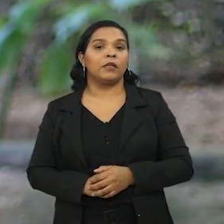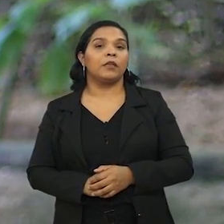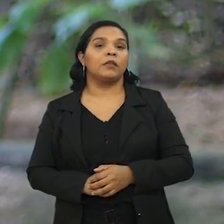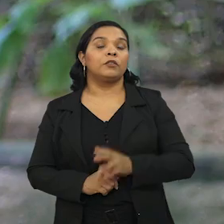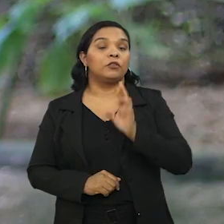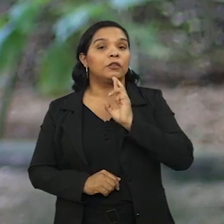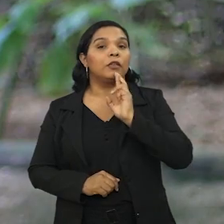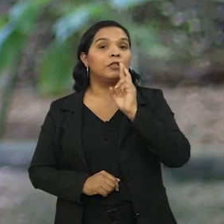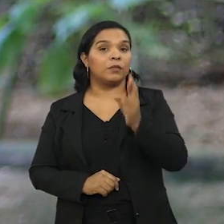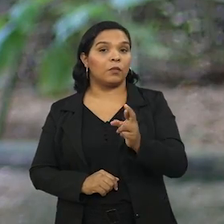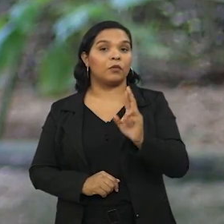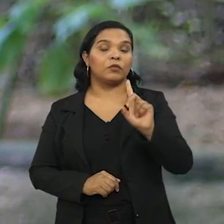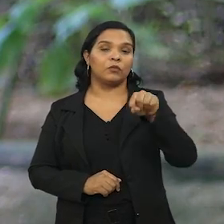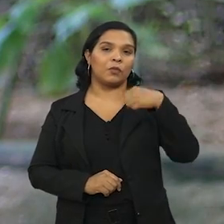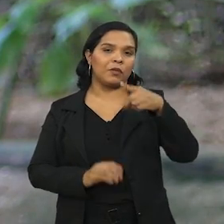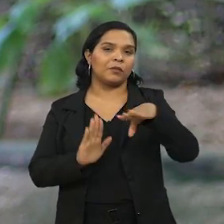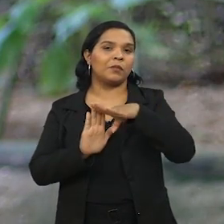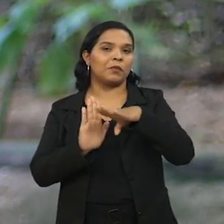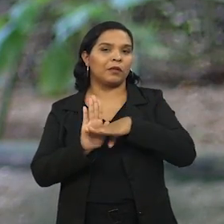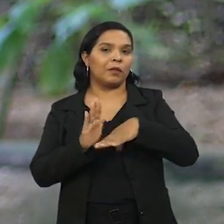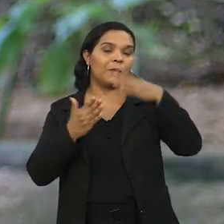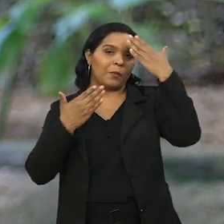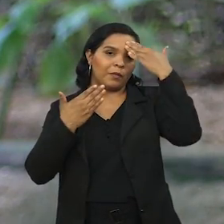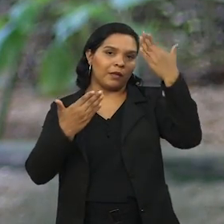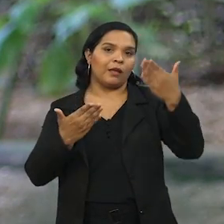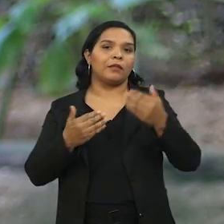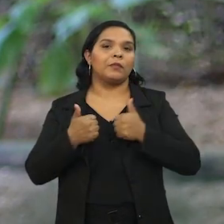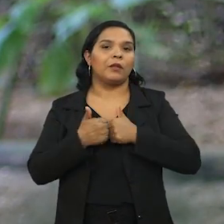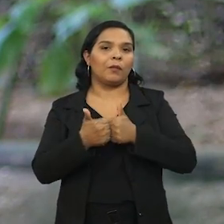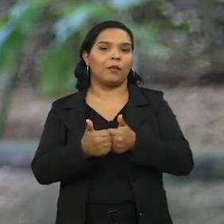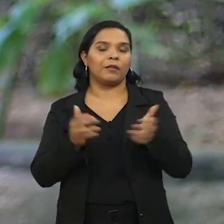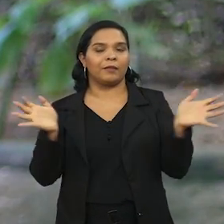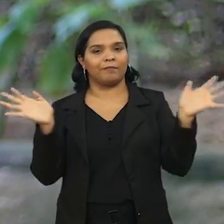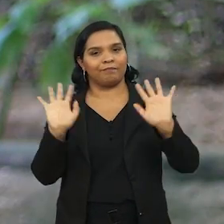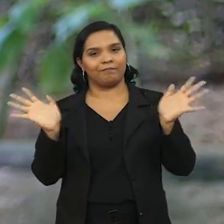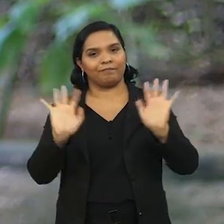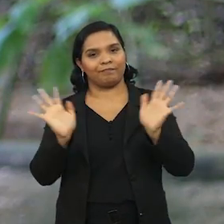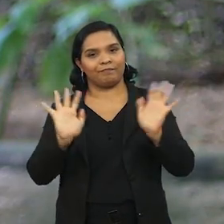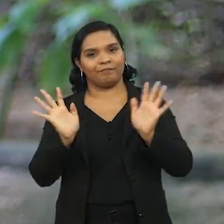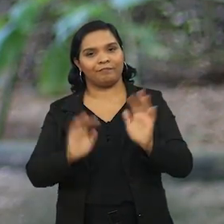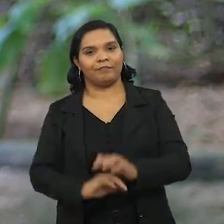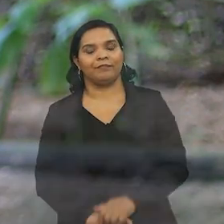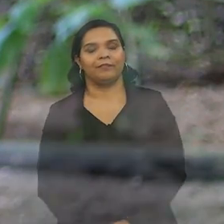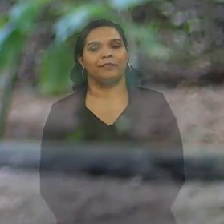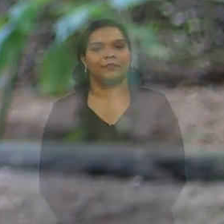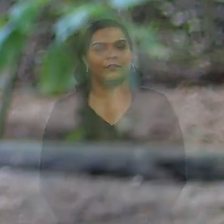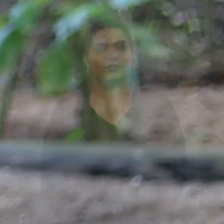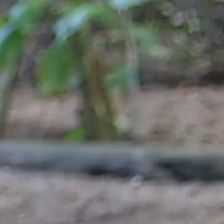universiencia@uesb.edu.br que a gente te responde em um próximo programa. Obrigado pela companhia e até mais.